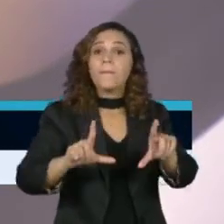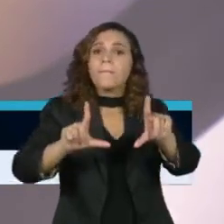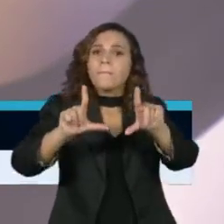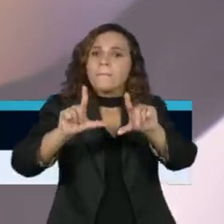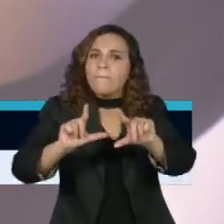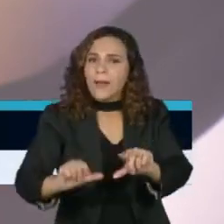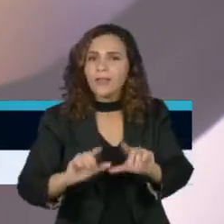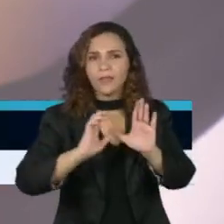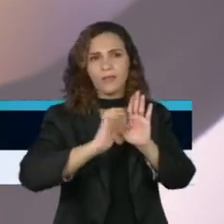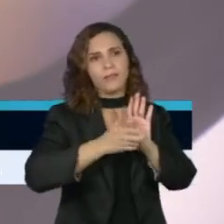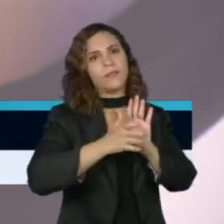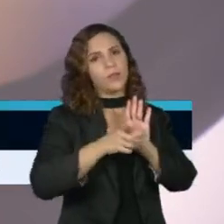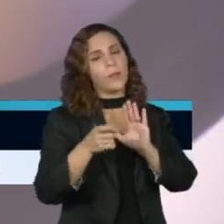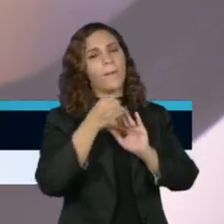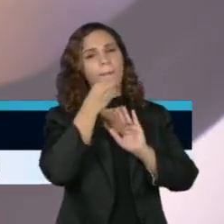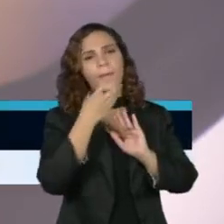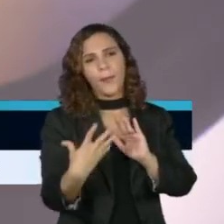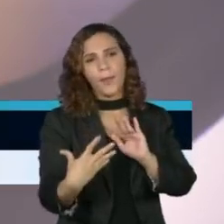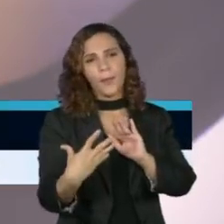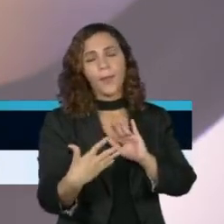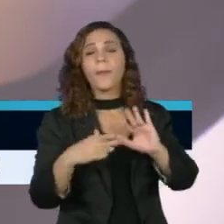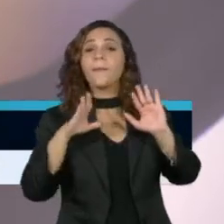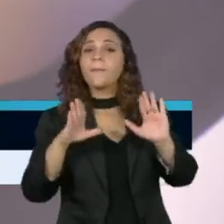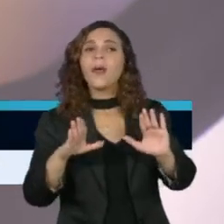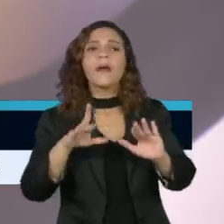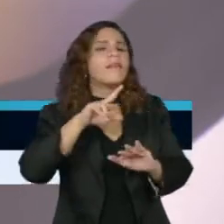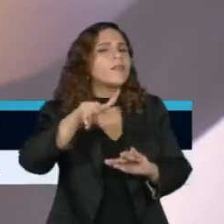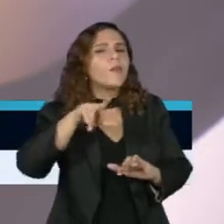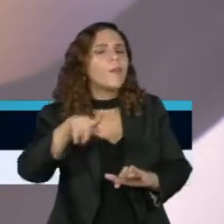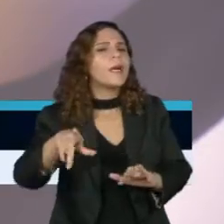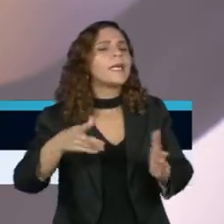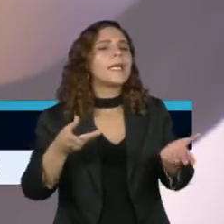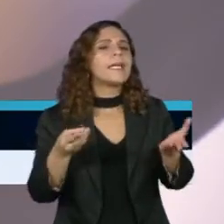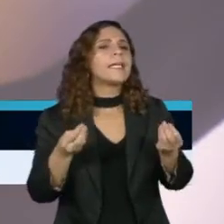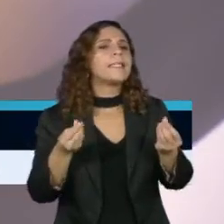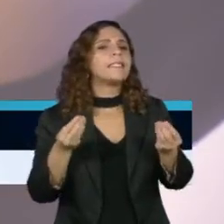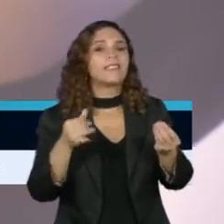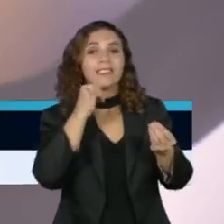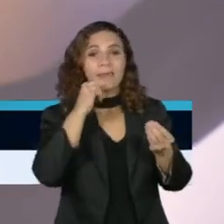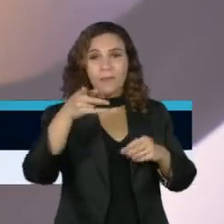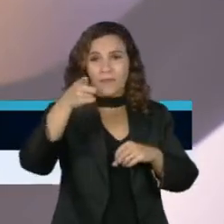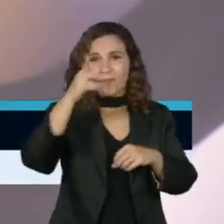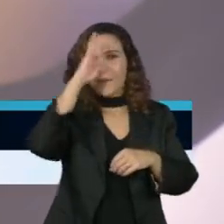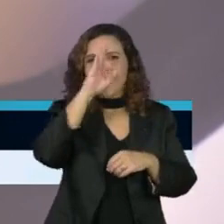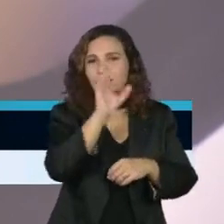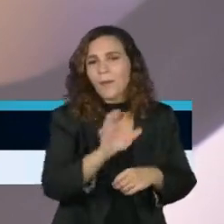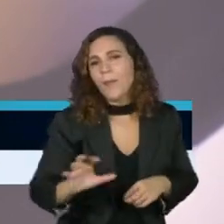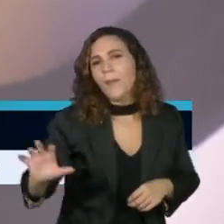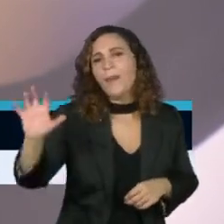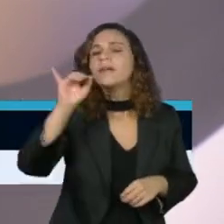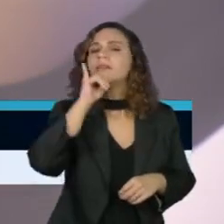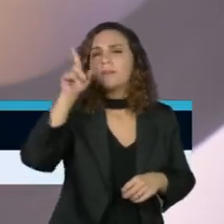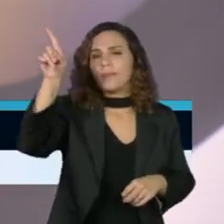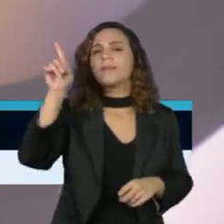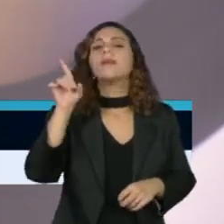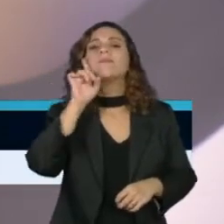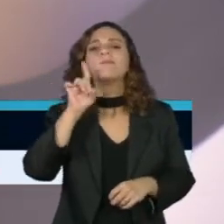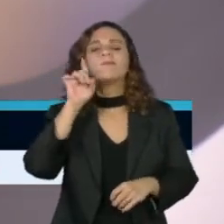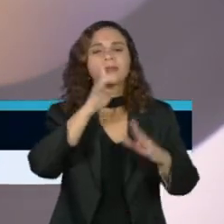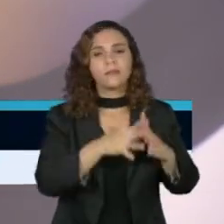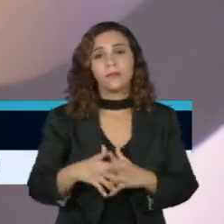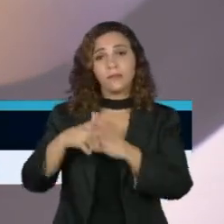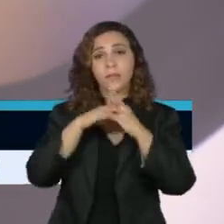partidos representados. Isso não significa que a gente vai ter menos partidos no país, né? Um exemplo, Estados Unidos, a gente